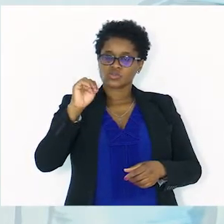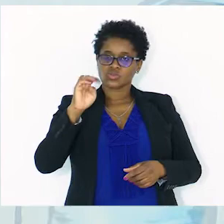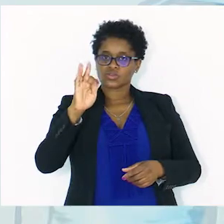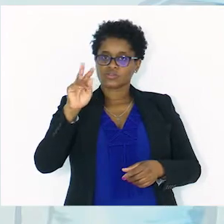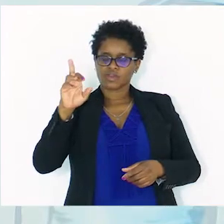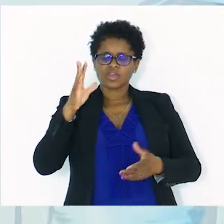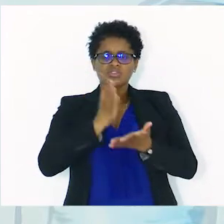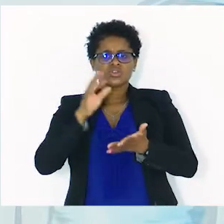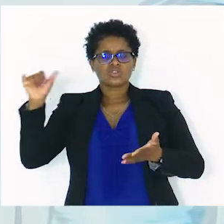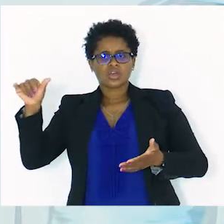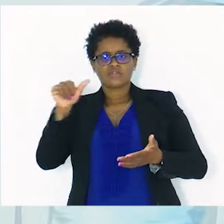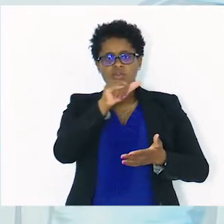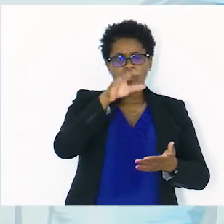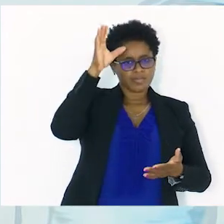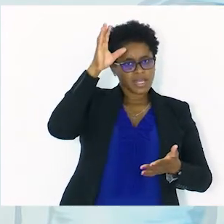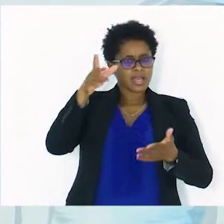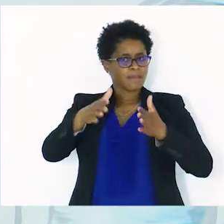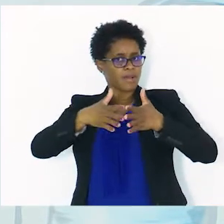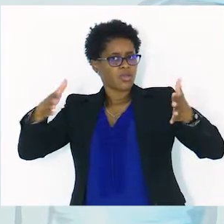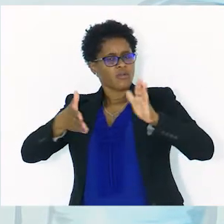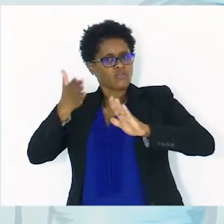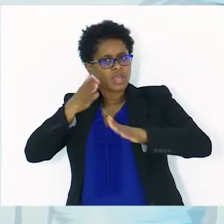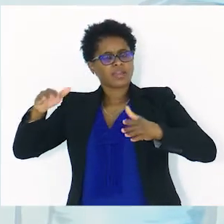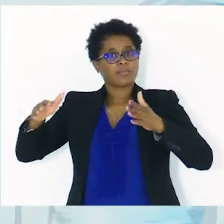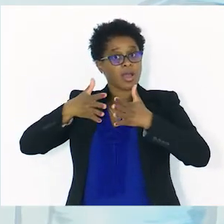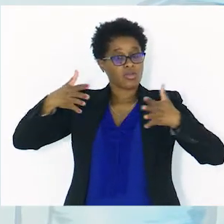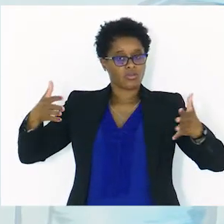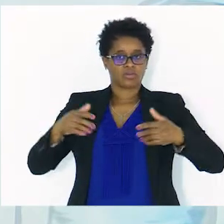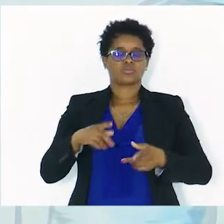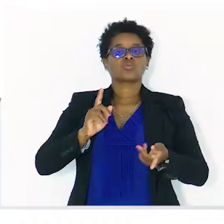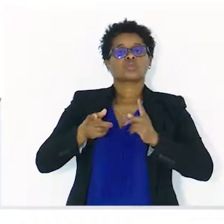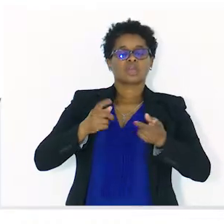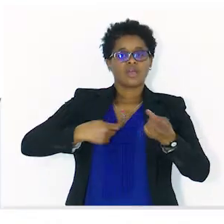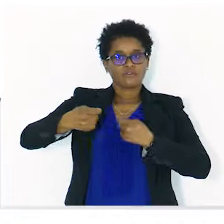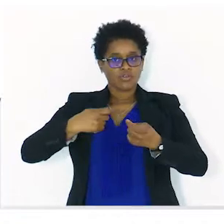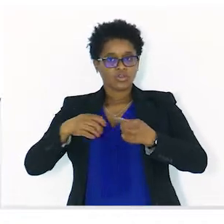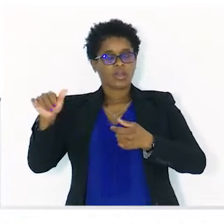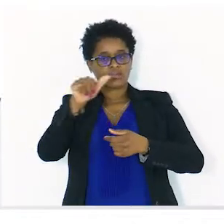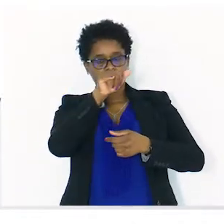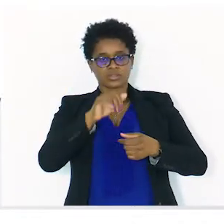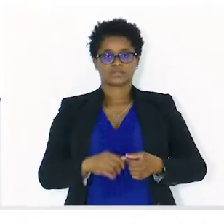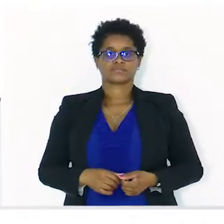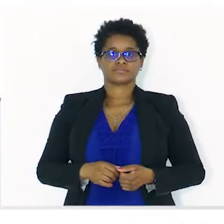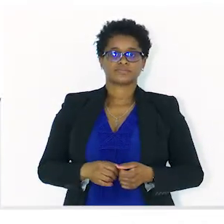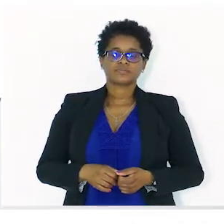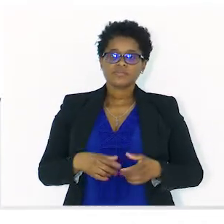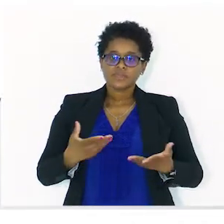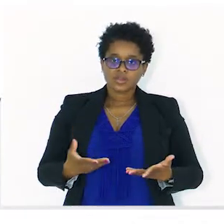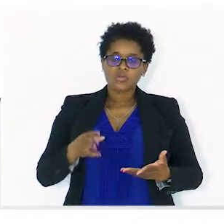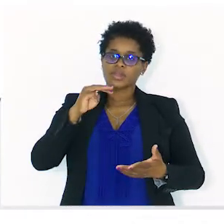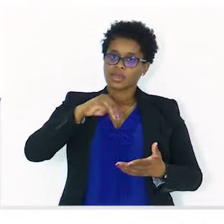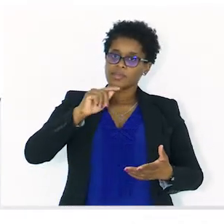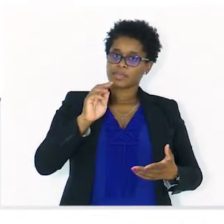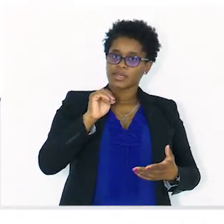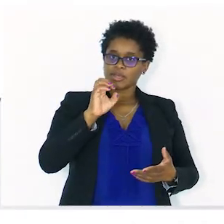com capacidade ou velocidade maior do que os aviões comerciais. Na mesosfera,